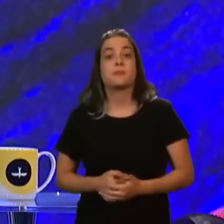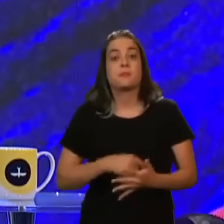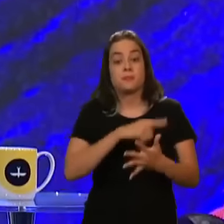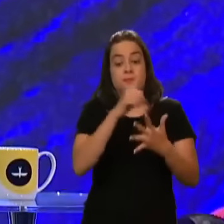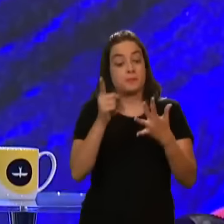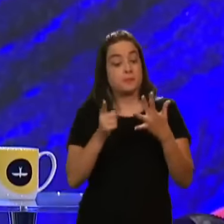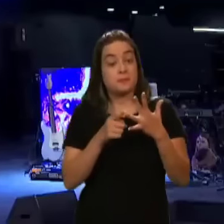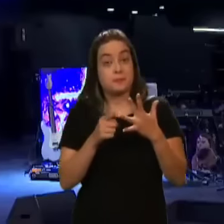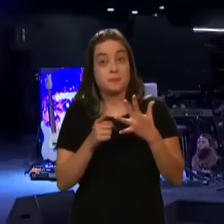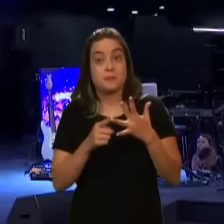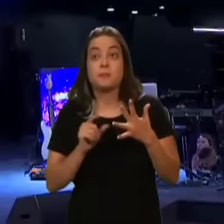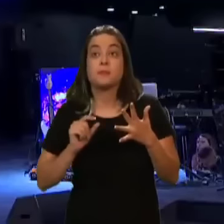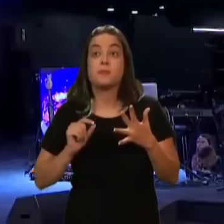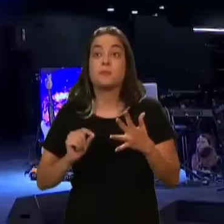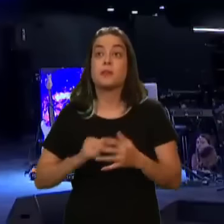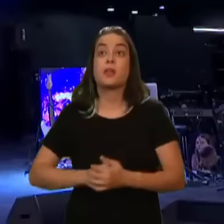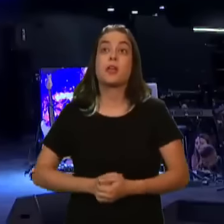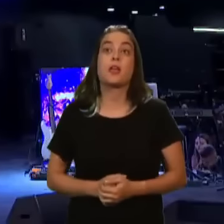clamaram.